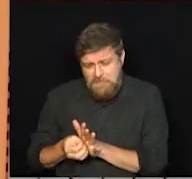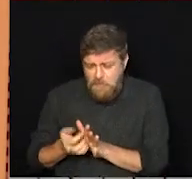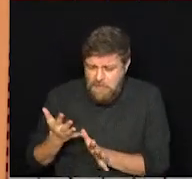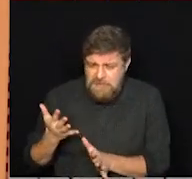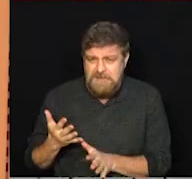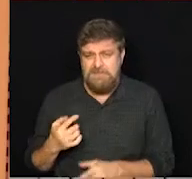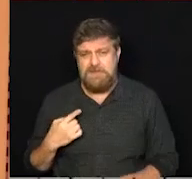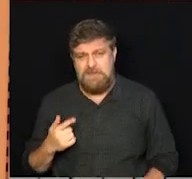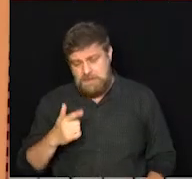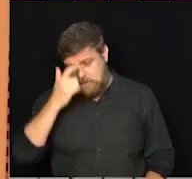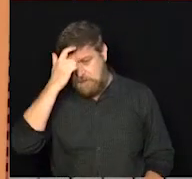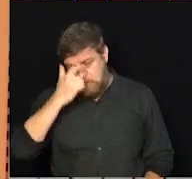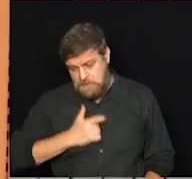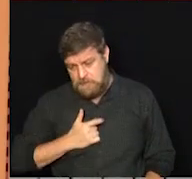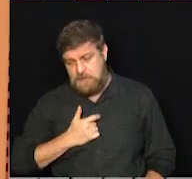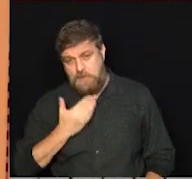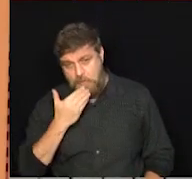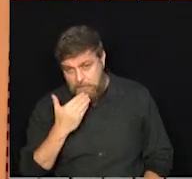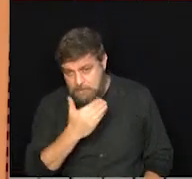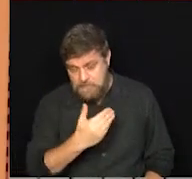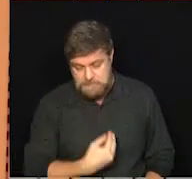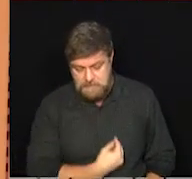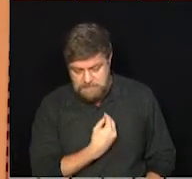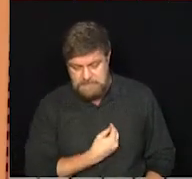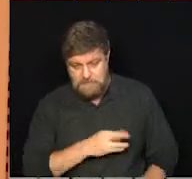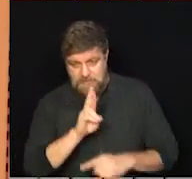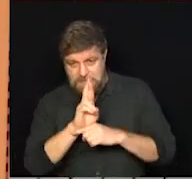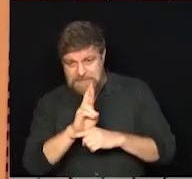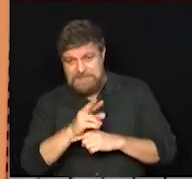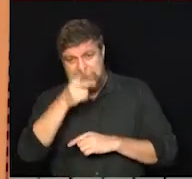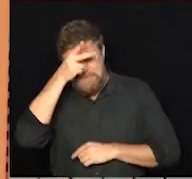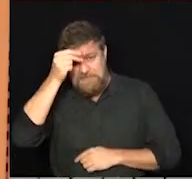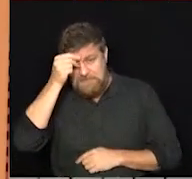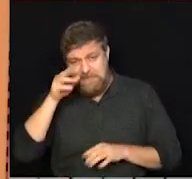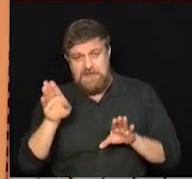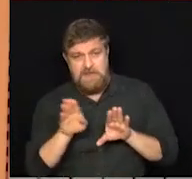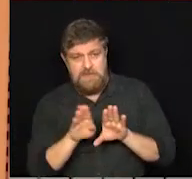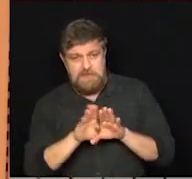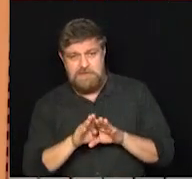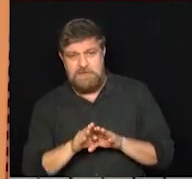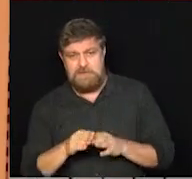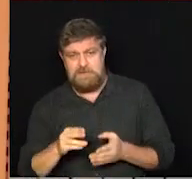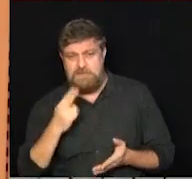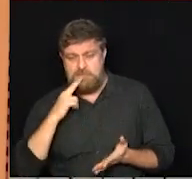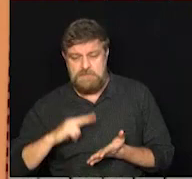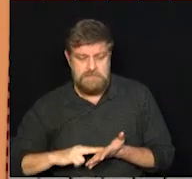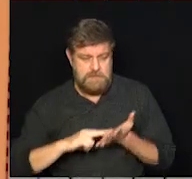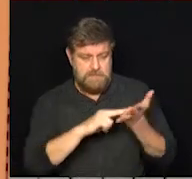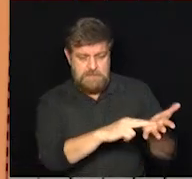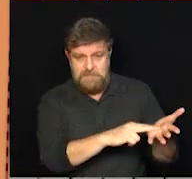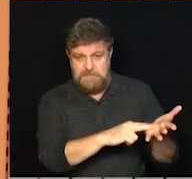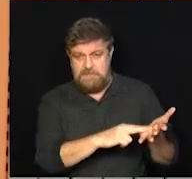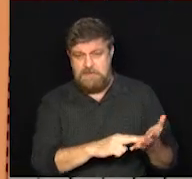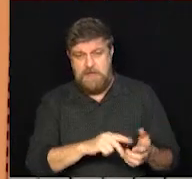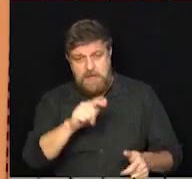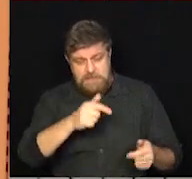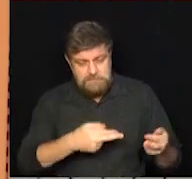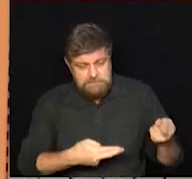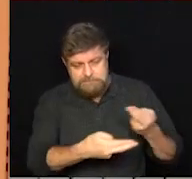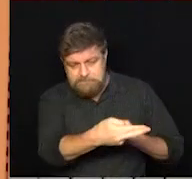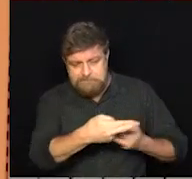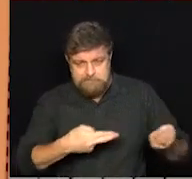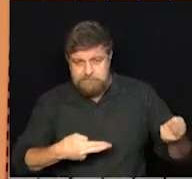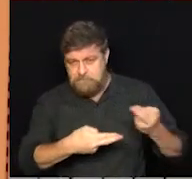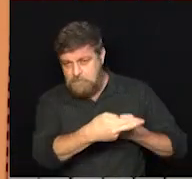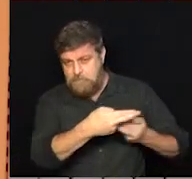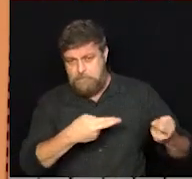tanto por meio do nosso gabinete como comunicado através de Quem realiza as relações institucionais